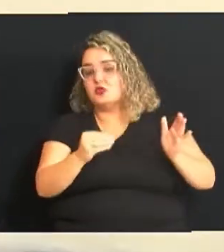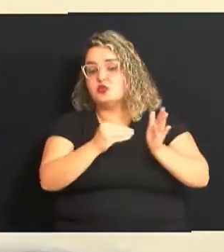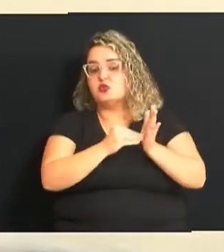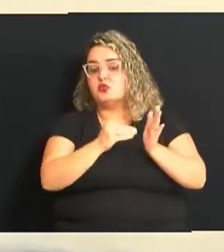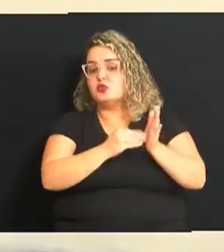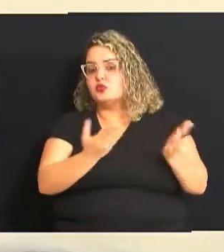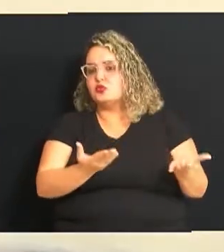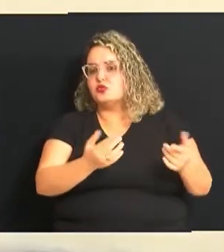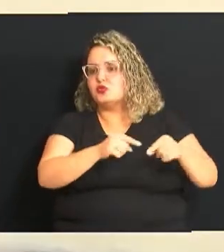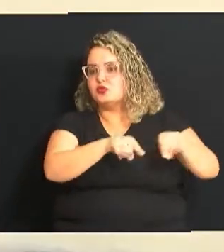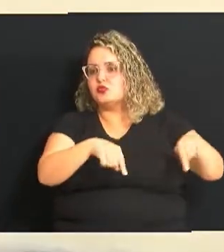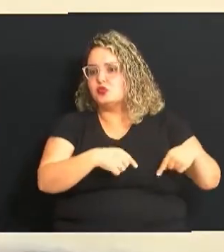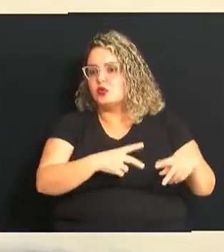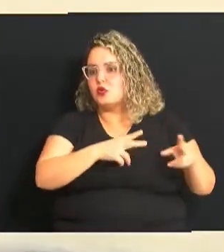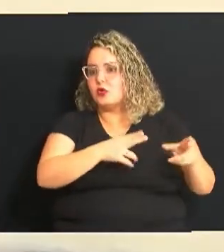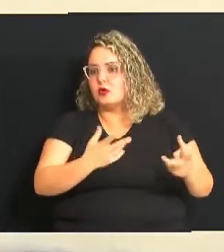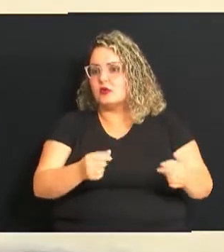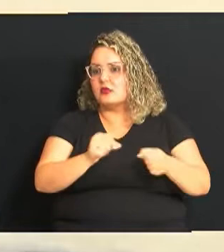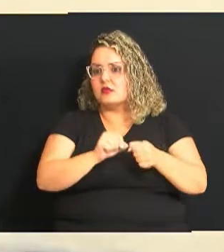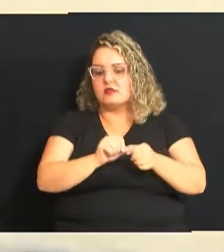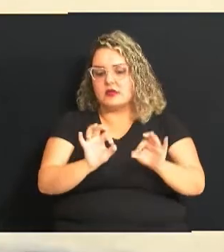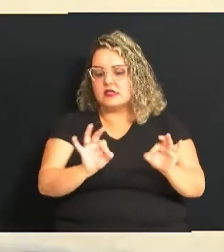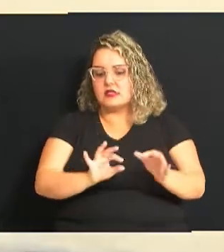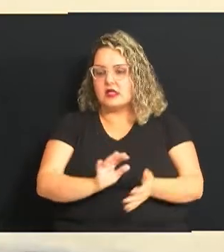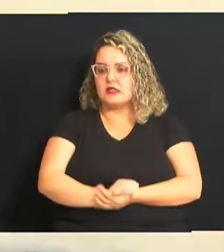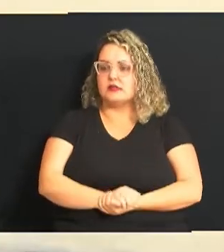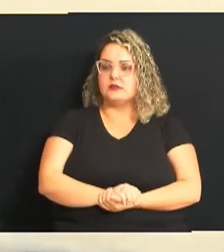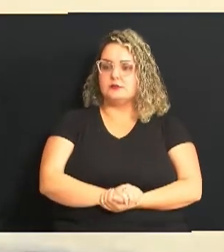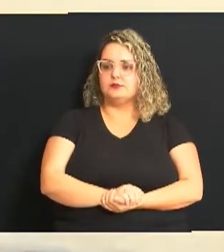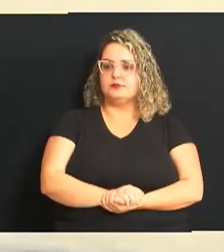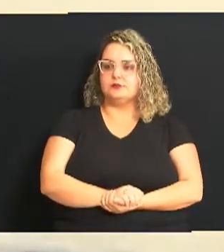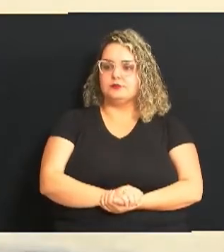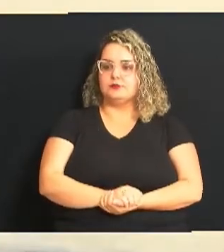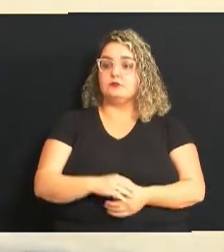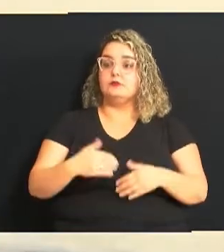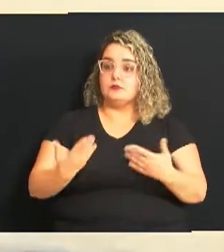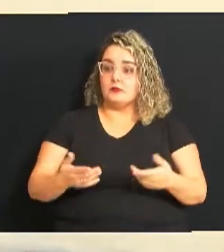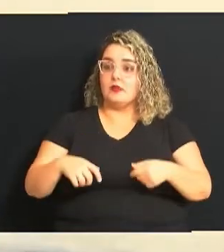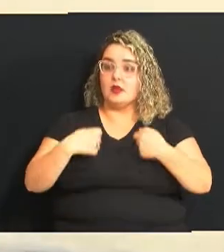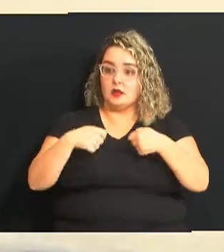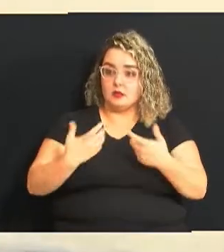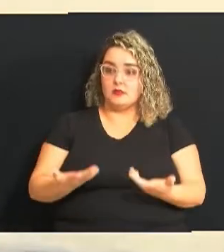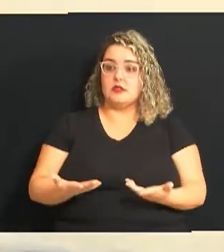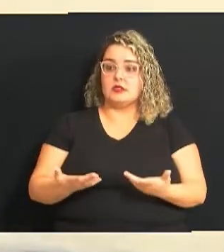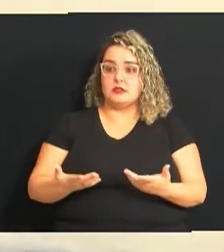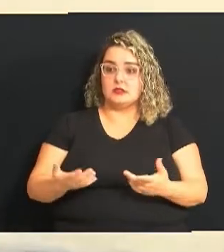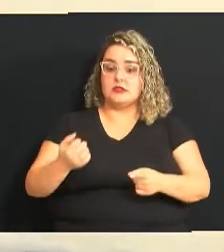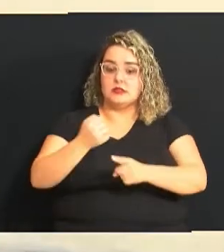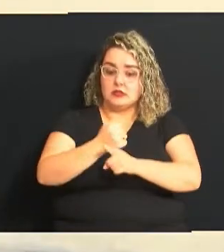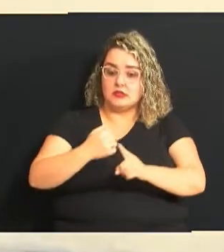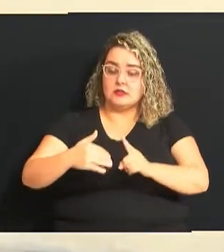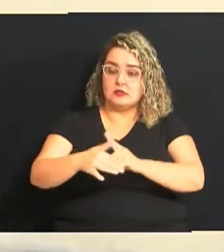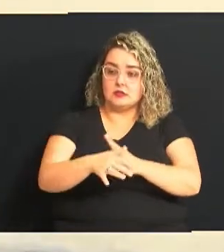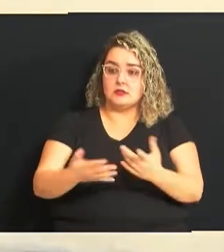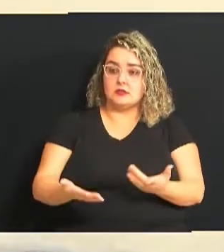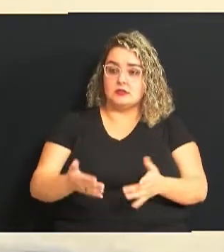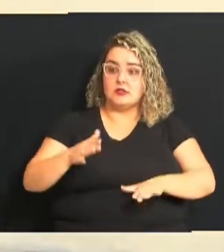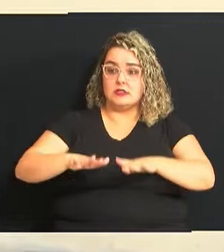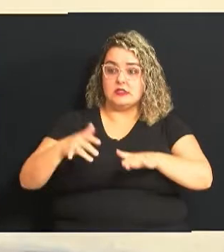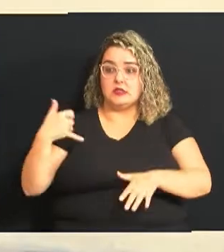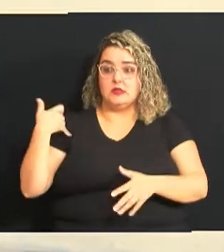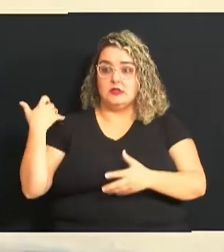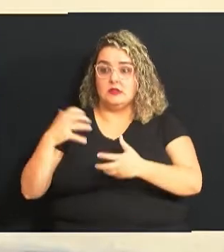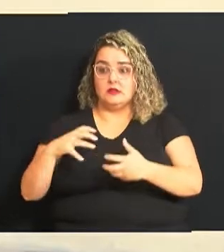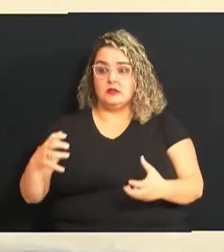quieto, pessoa que não faz nada, né? E isso a gente precisa retirar da sociedade, porque muitas vezes o idoso